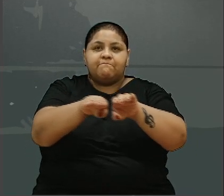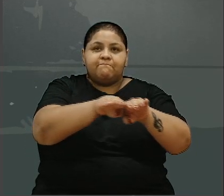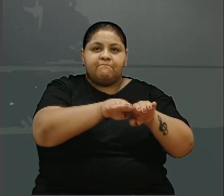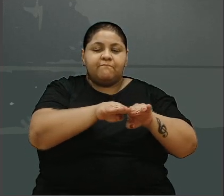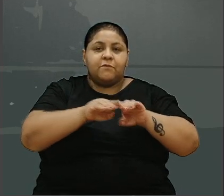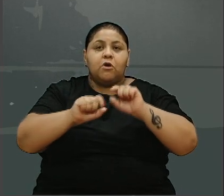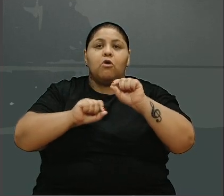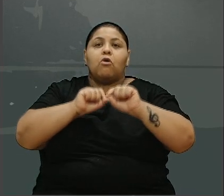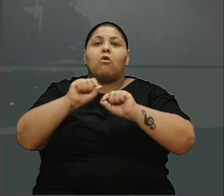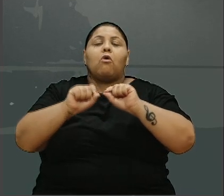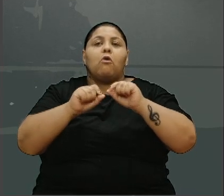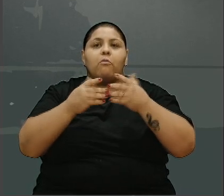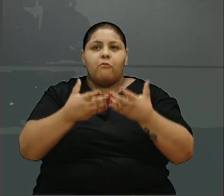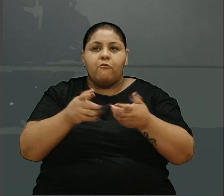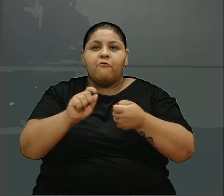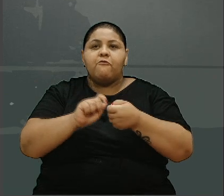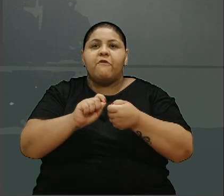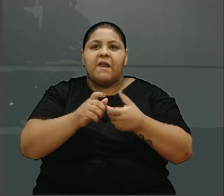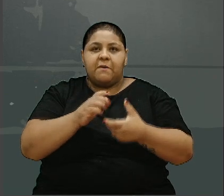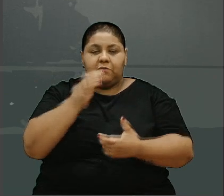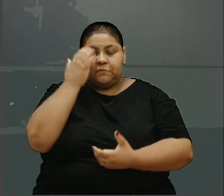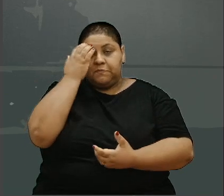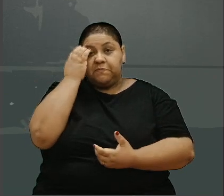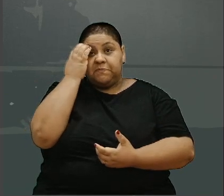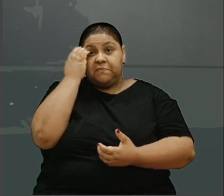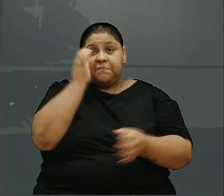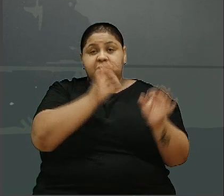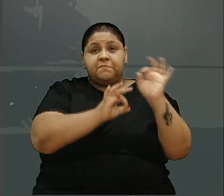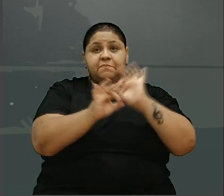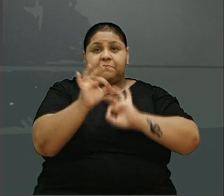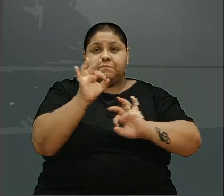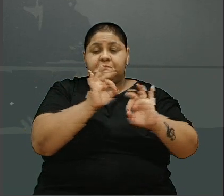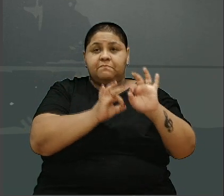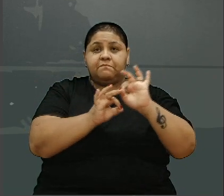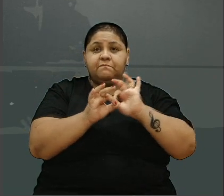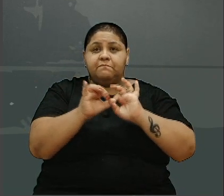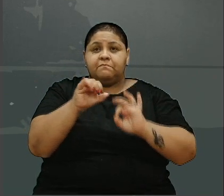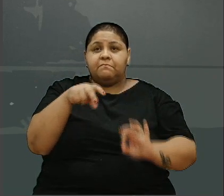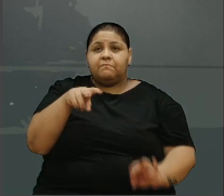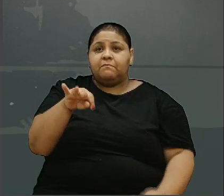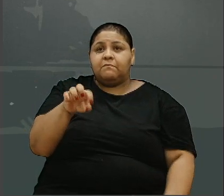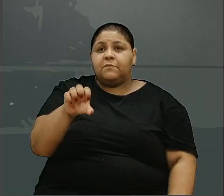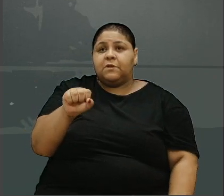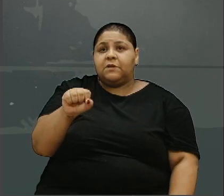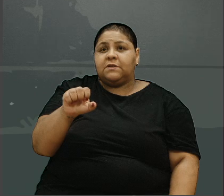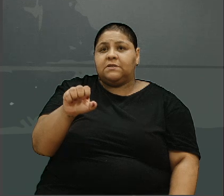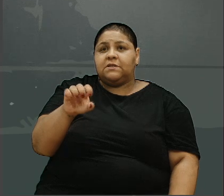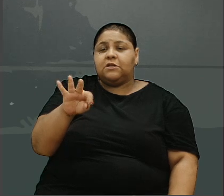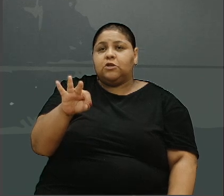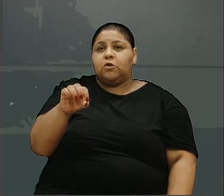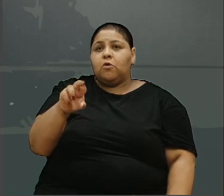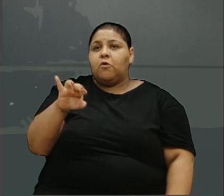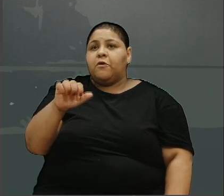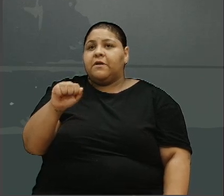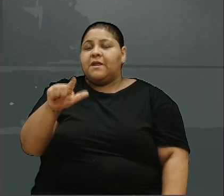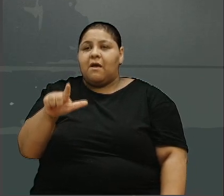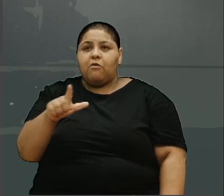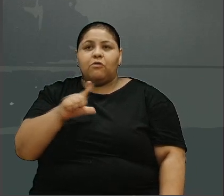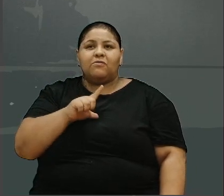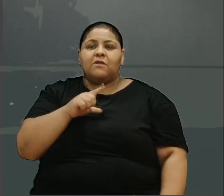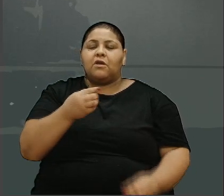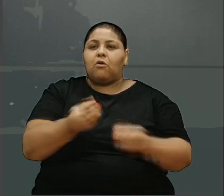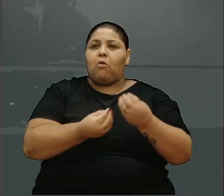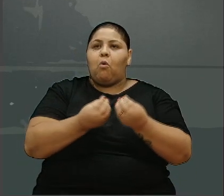forma faremos isso. Planejamento intersetorial, não tem como